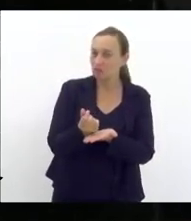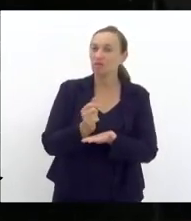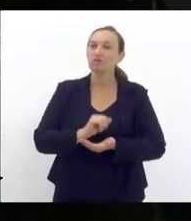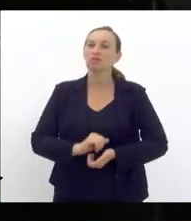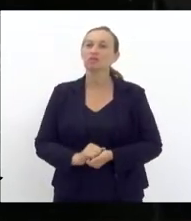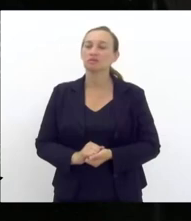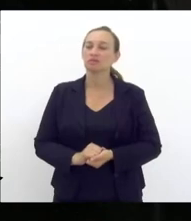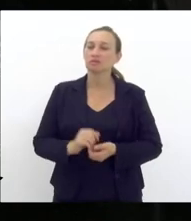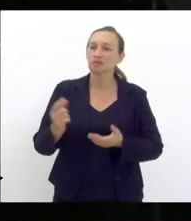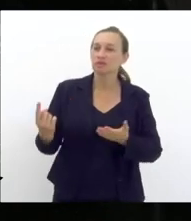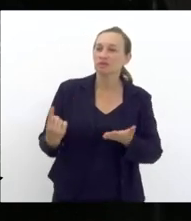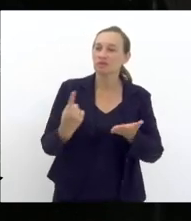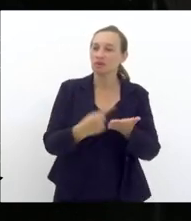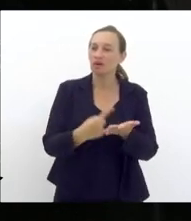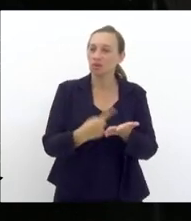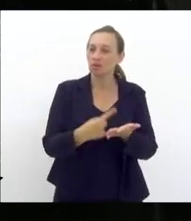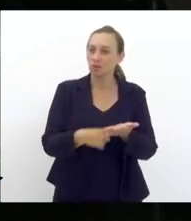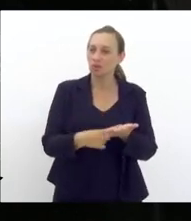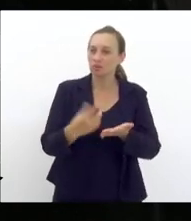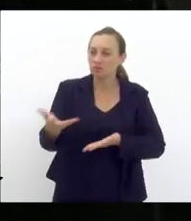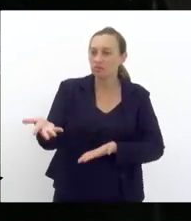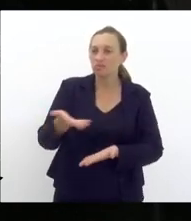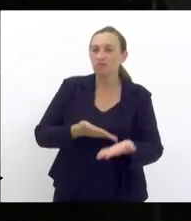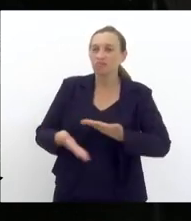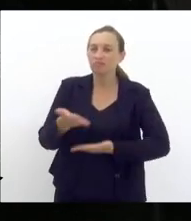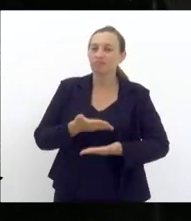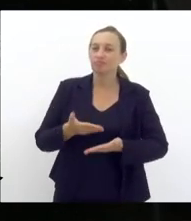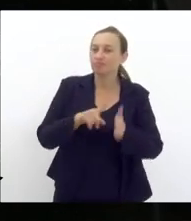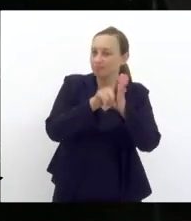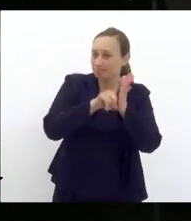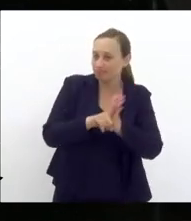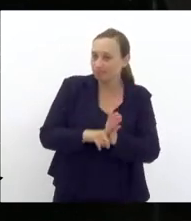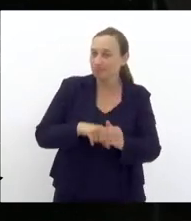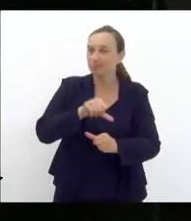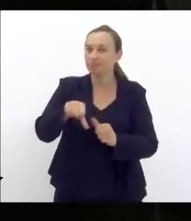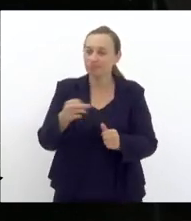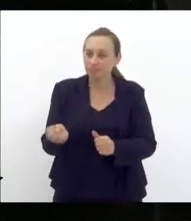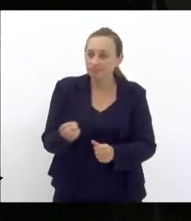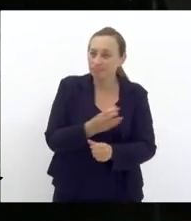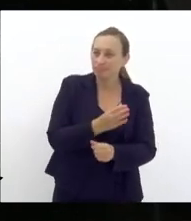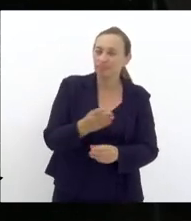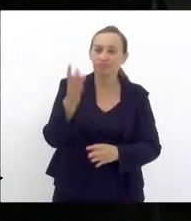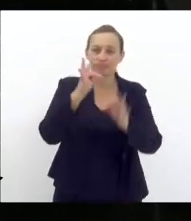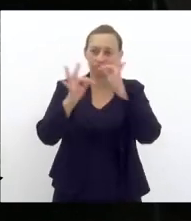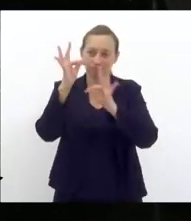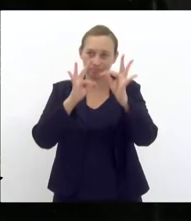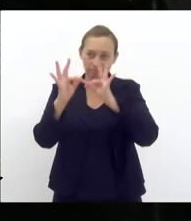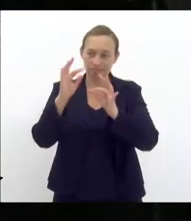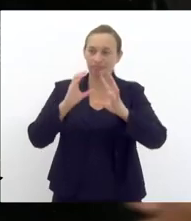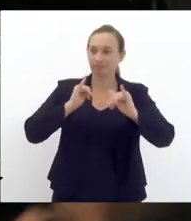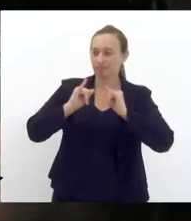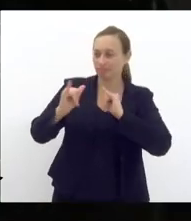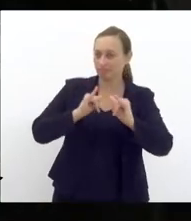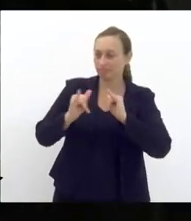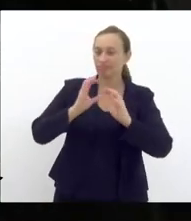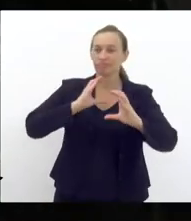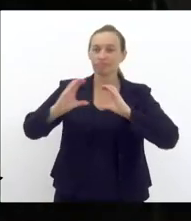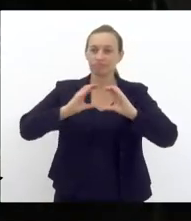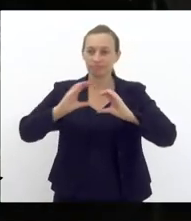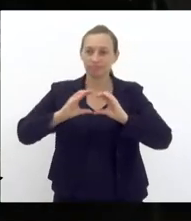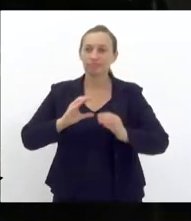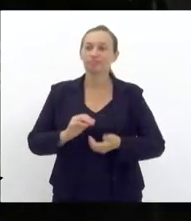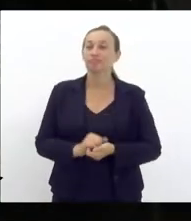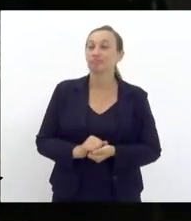eles selaram acordo de cooperação em pesquisa e inovação em tecnologias da informação e comunicação